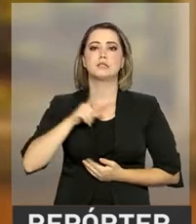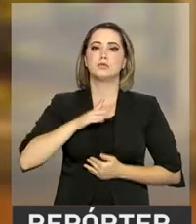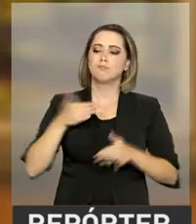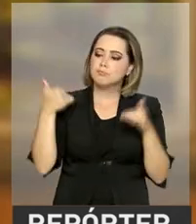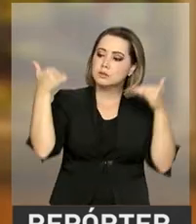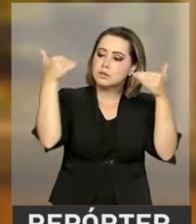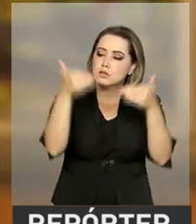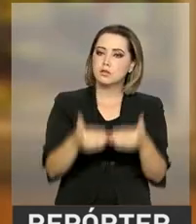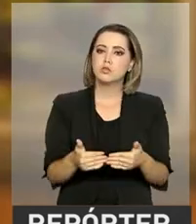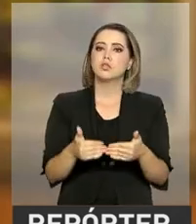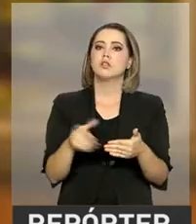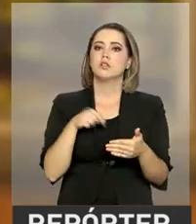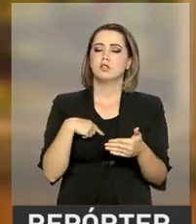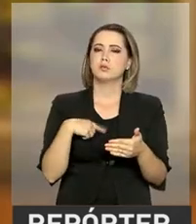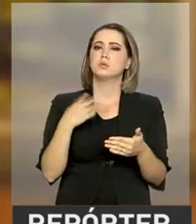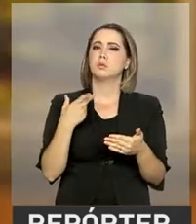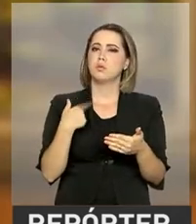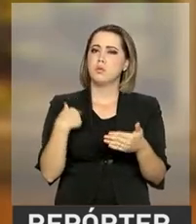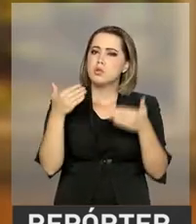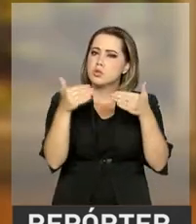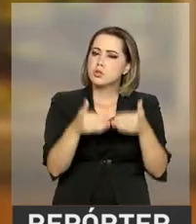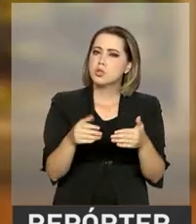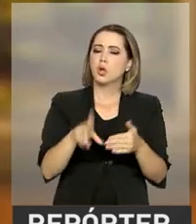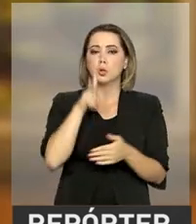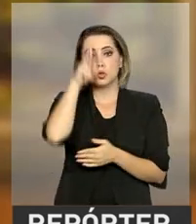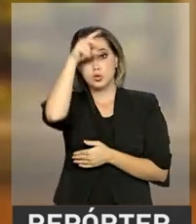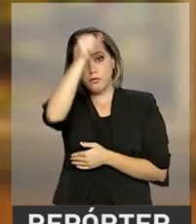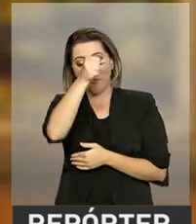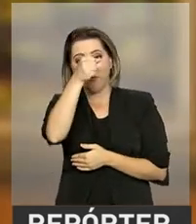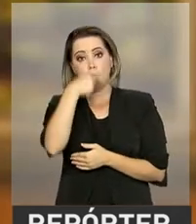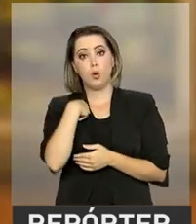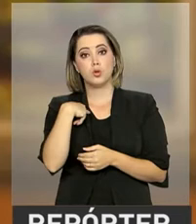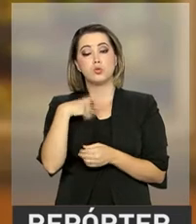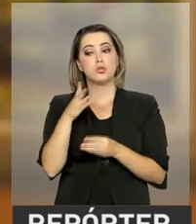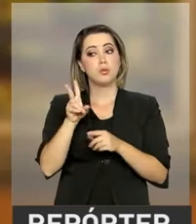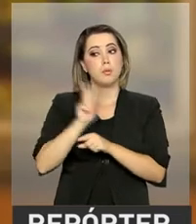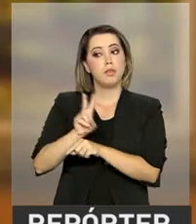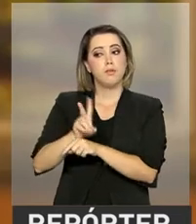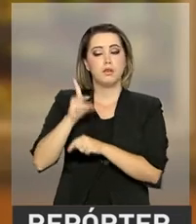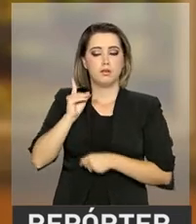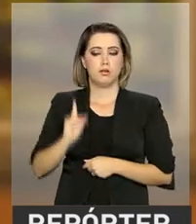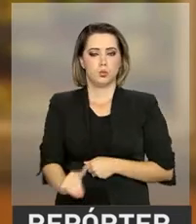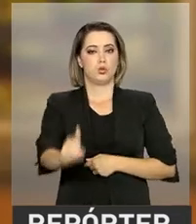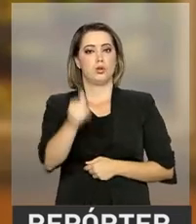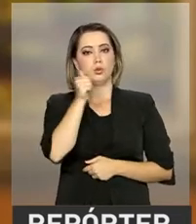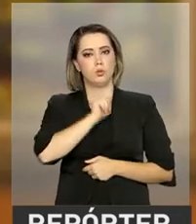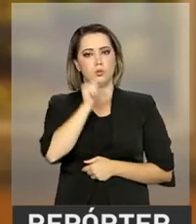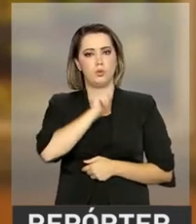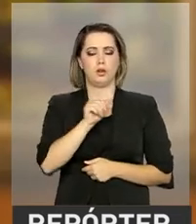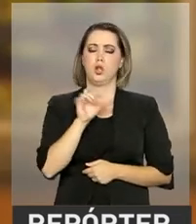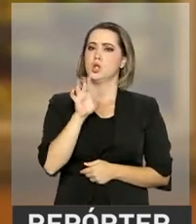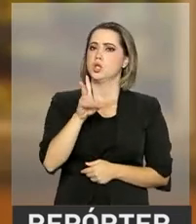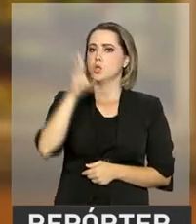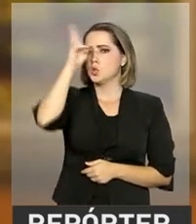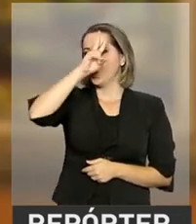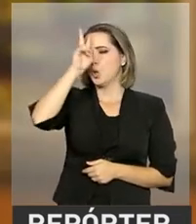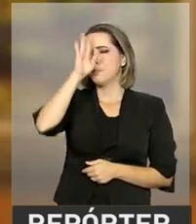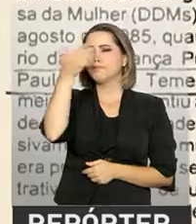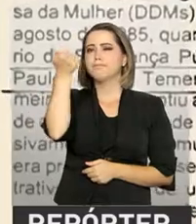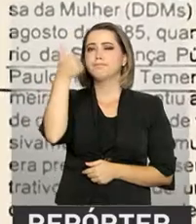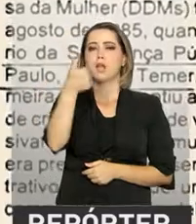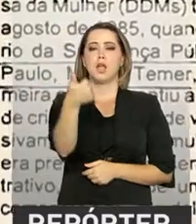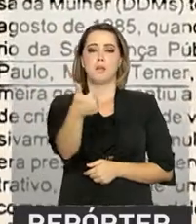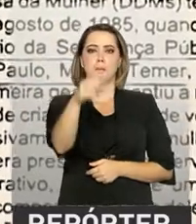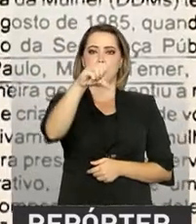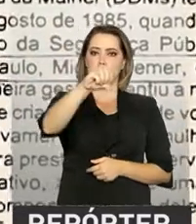presença razoavelmente forte em relação ao direito da mulher. Basta relembrar que nos idos de